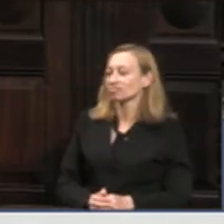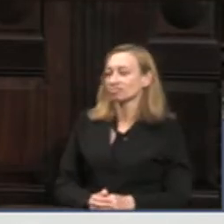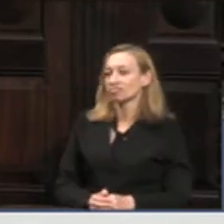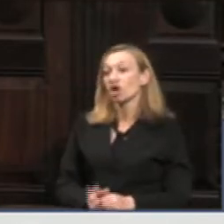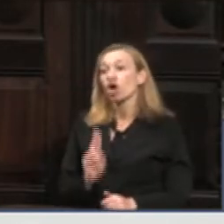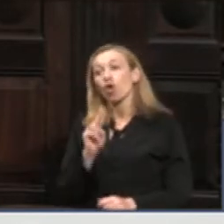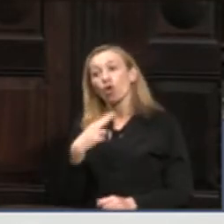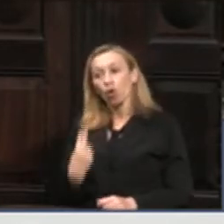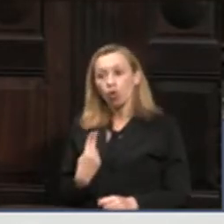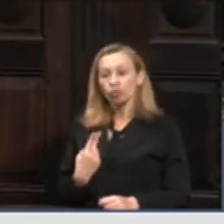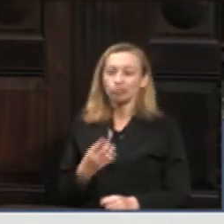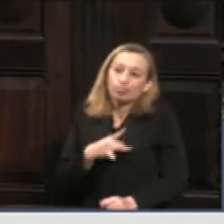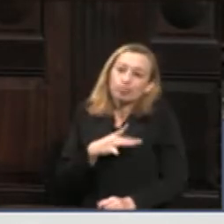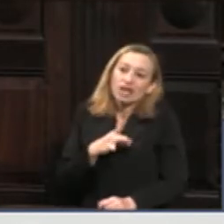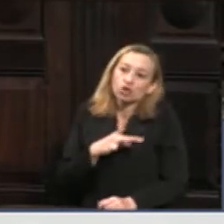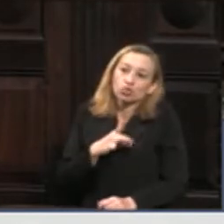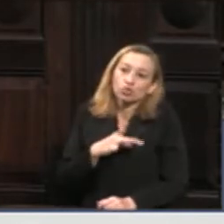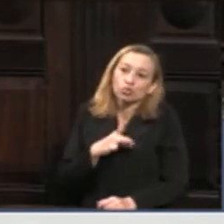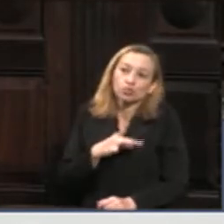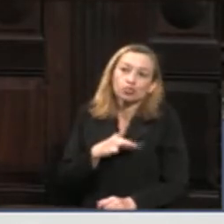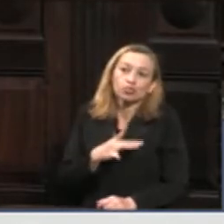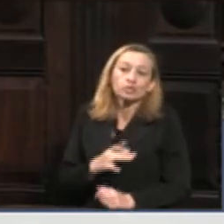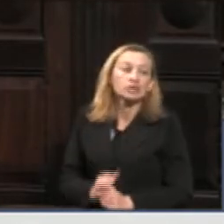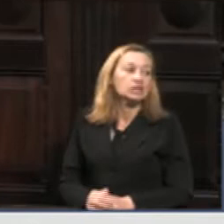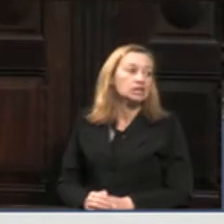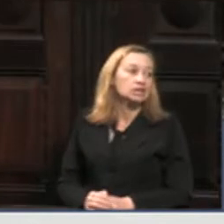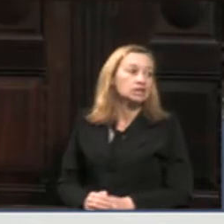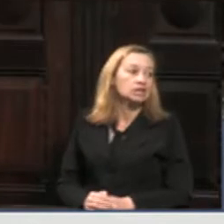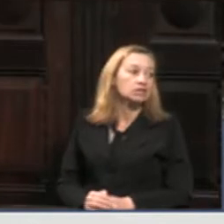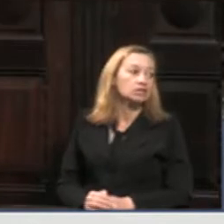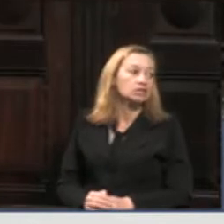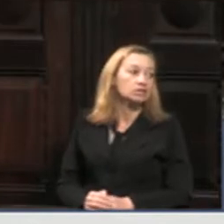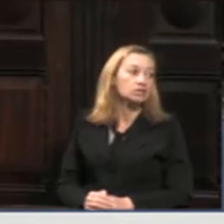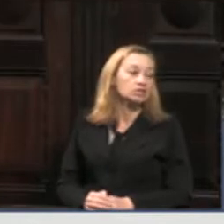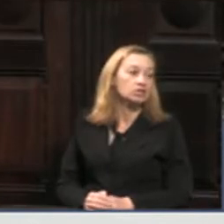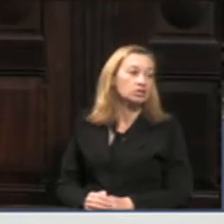ou o medo de enfrentar